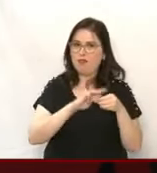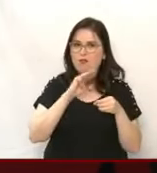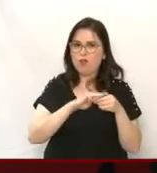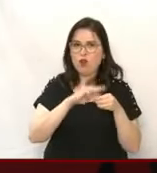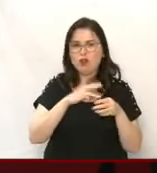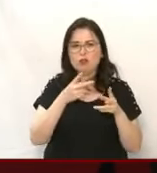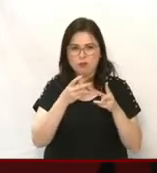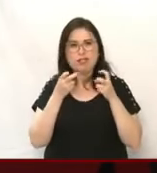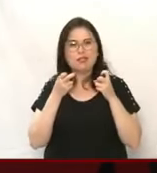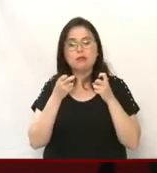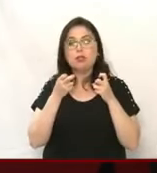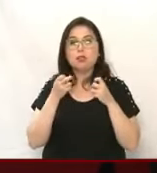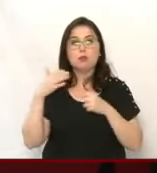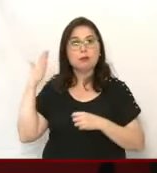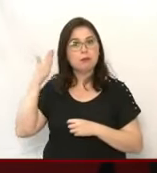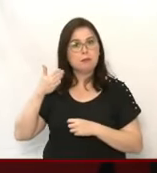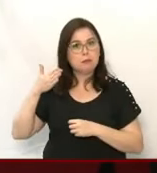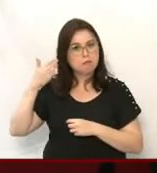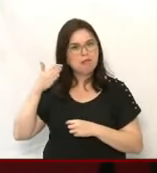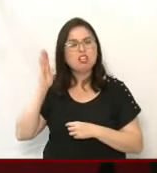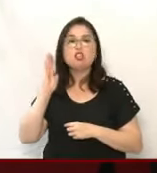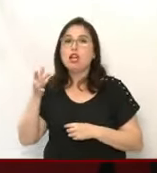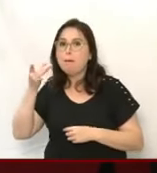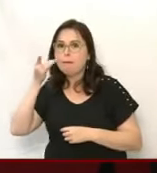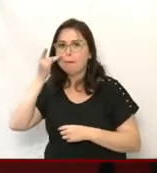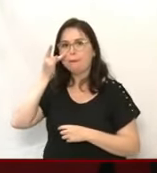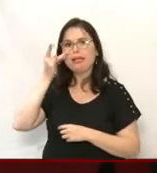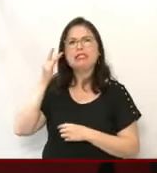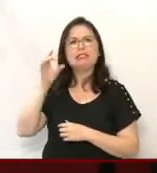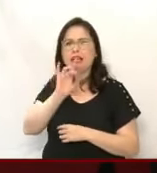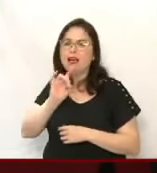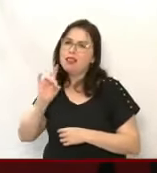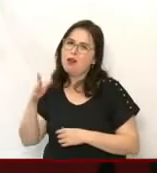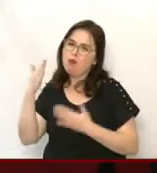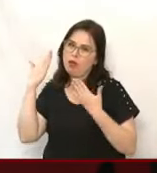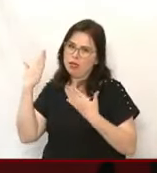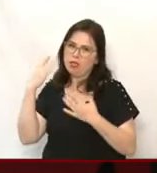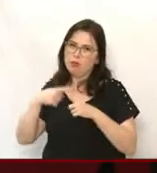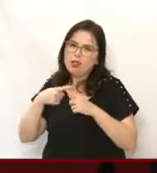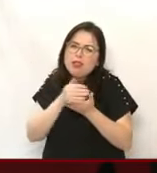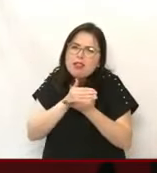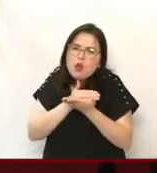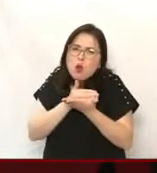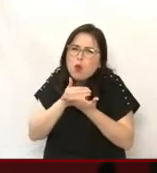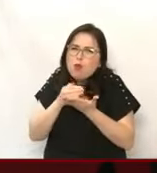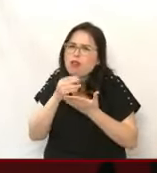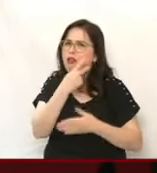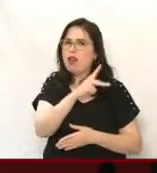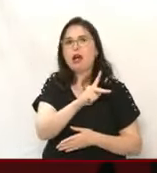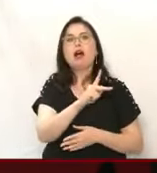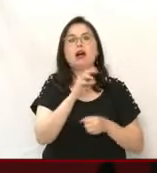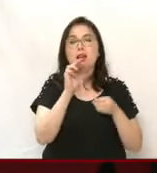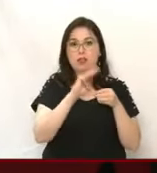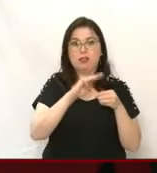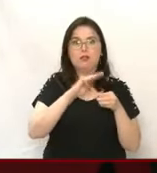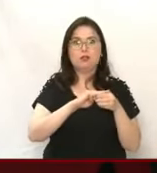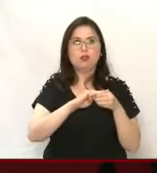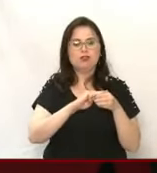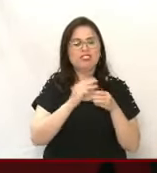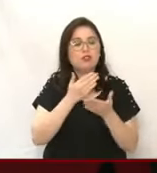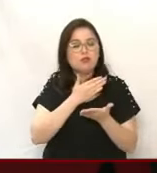vídeo, a quem eu já agradeci pessoalmente, que foi onde eu aprendi, né? Como a gente diz, né? Aprendi a